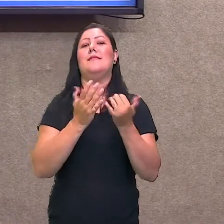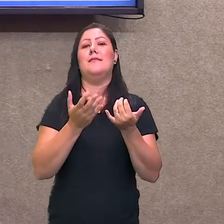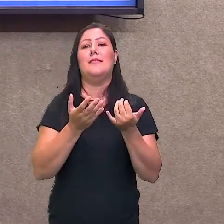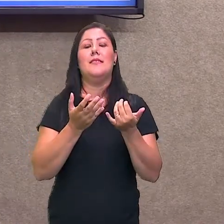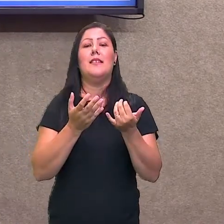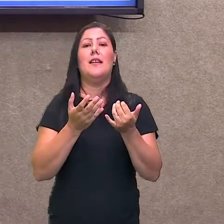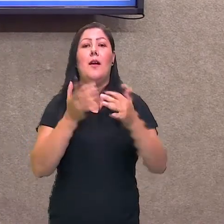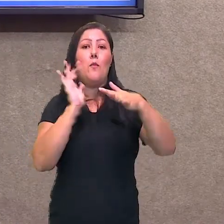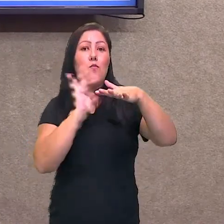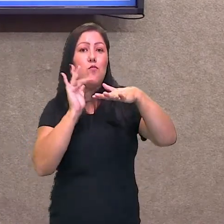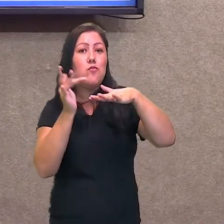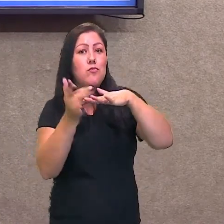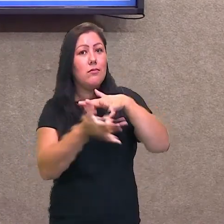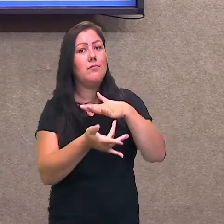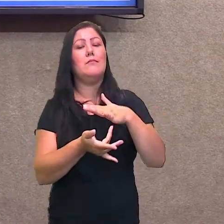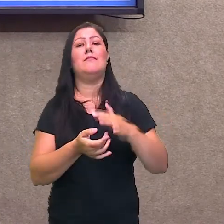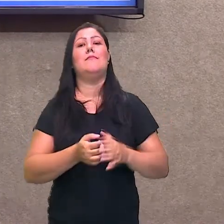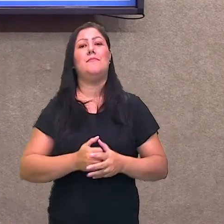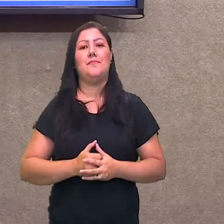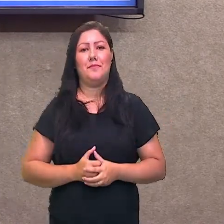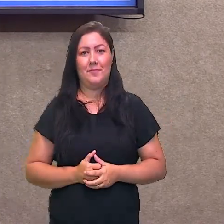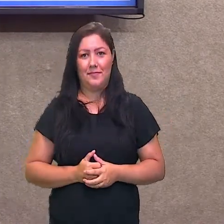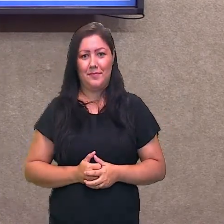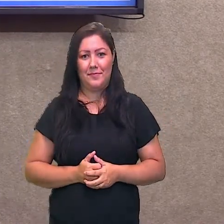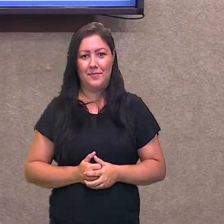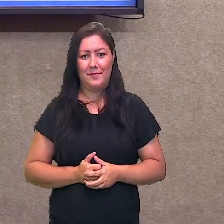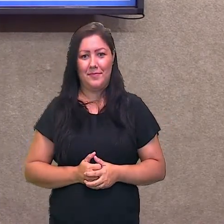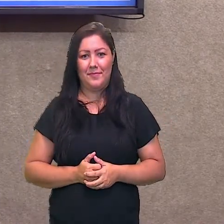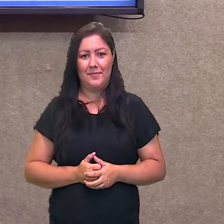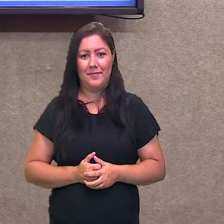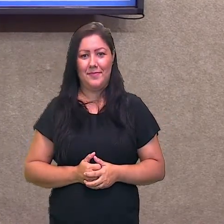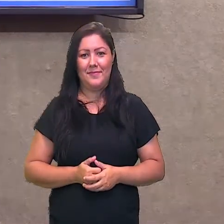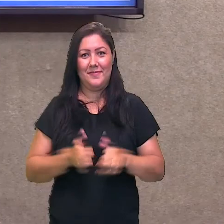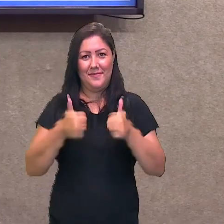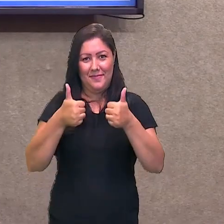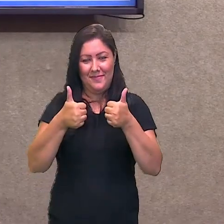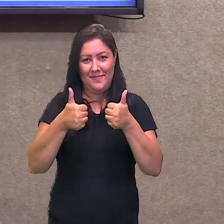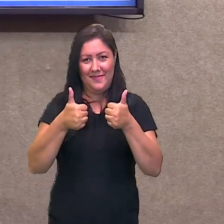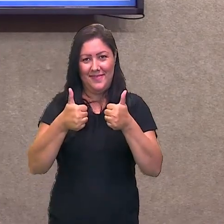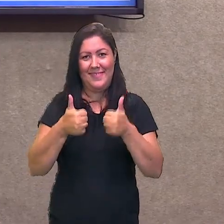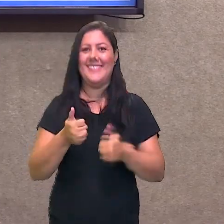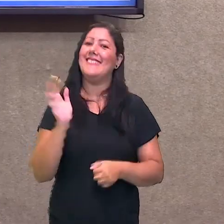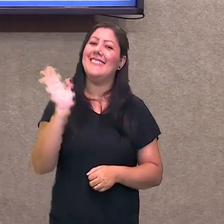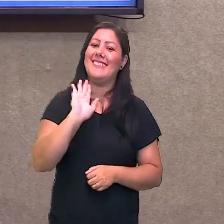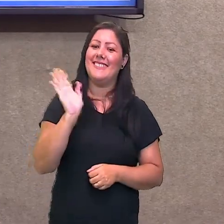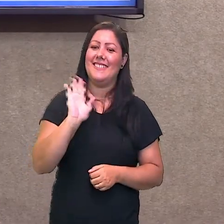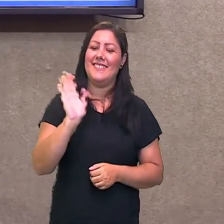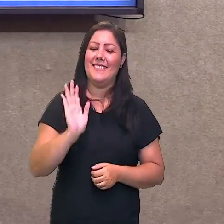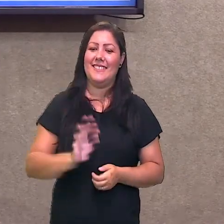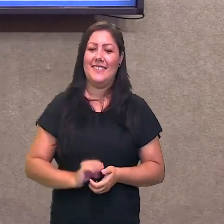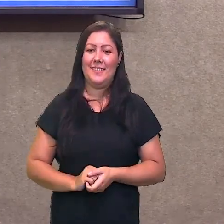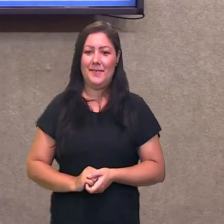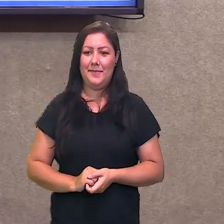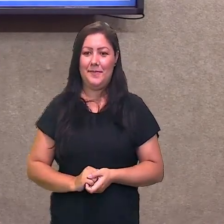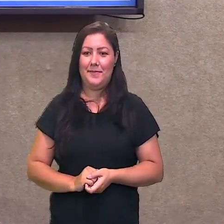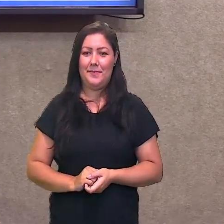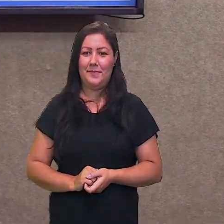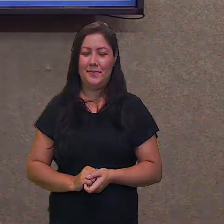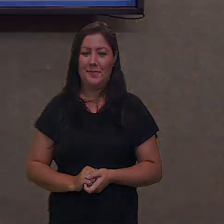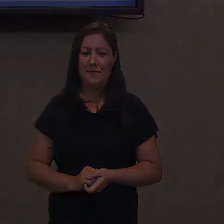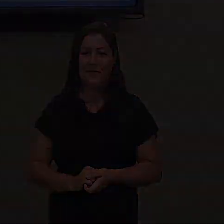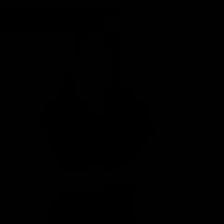sociais e se inscreva no nosso canal do YouTube. Ok? E até a próxima aula. Tchau, tchau!